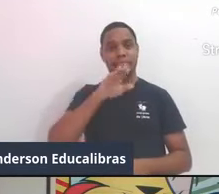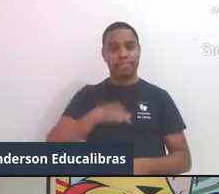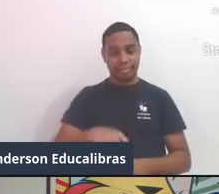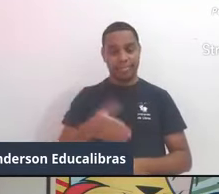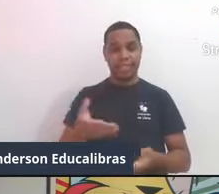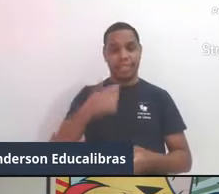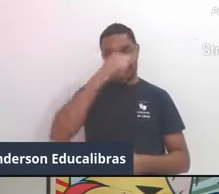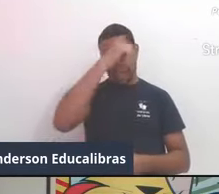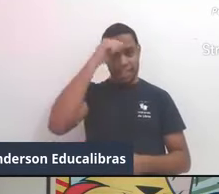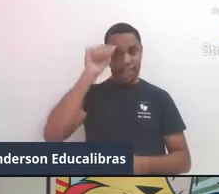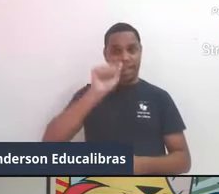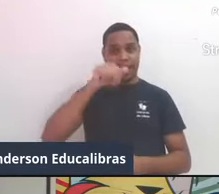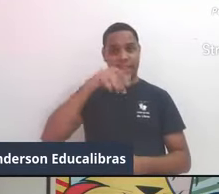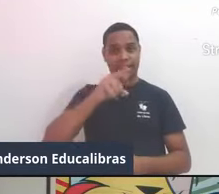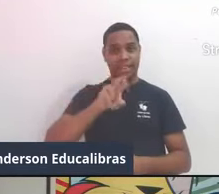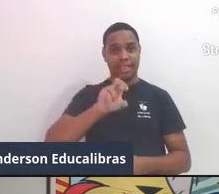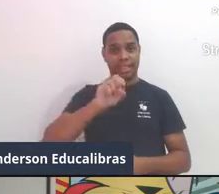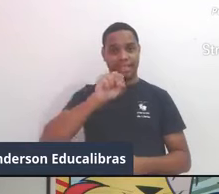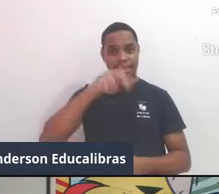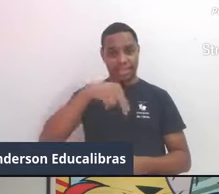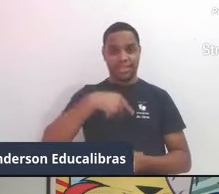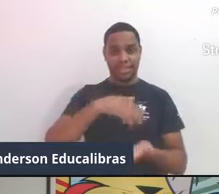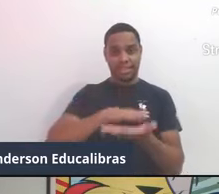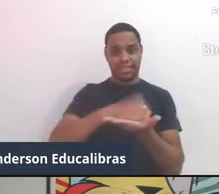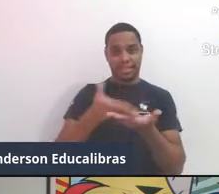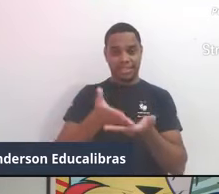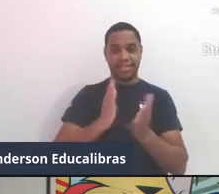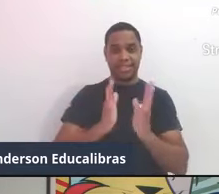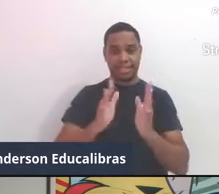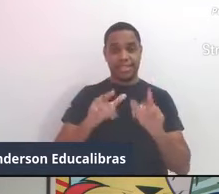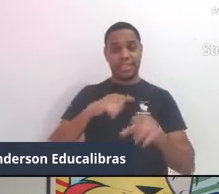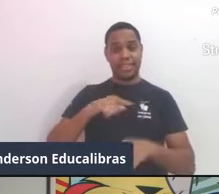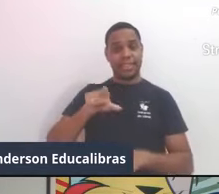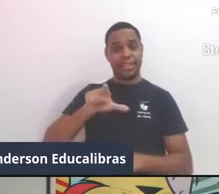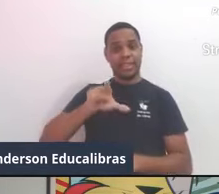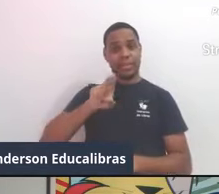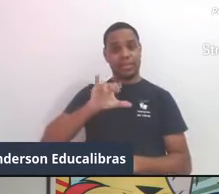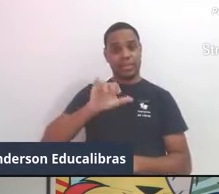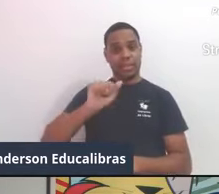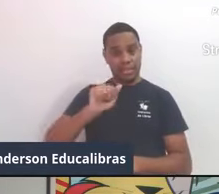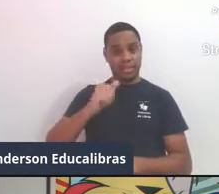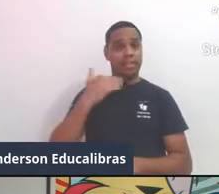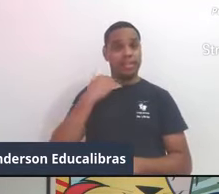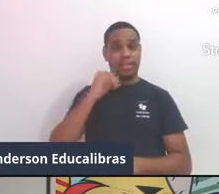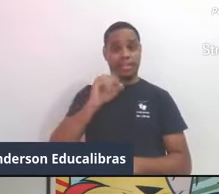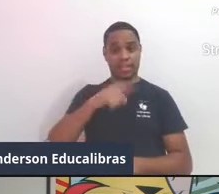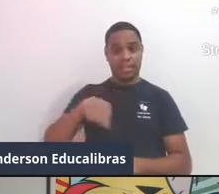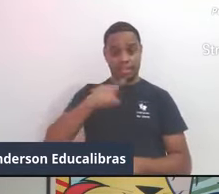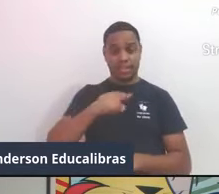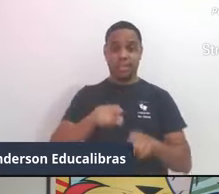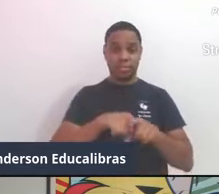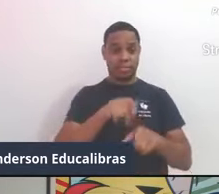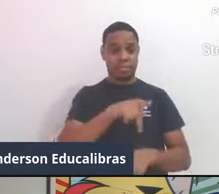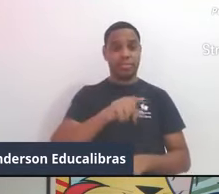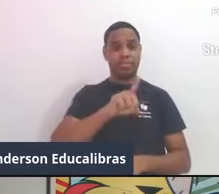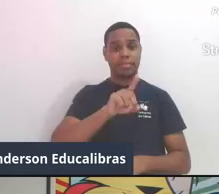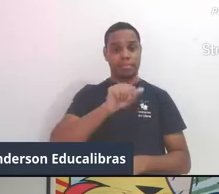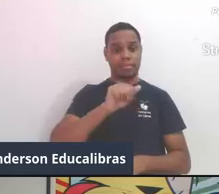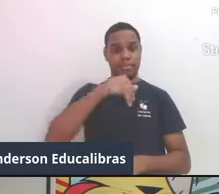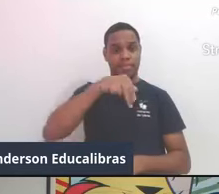de Libras, Luciana Nicola Schneider, do Banco Itaú, professor Danilo Santos de